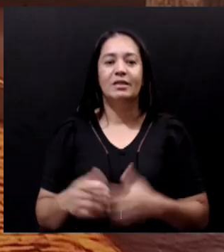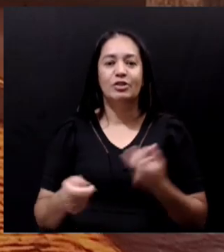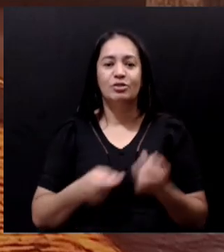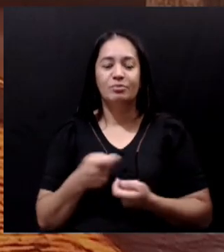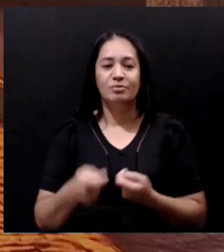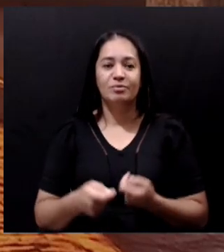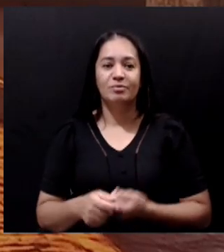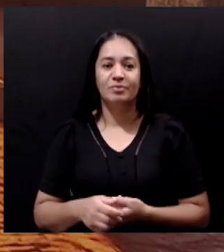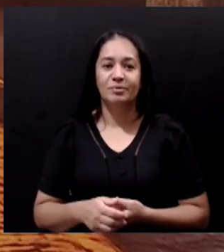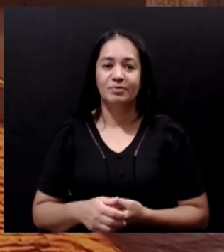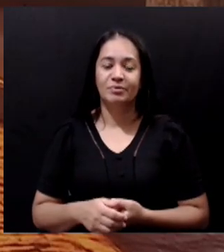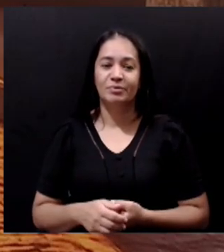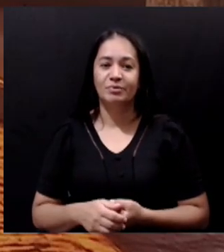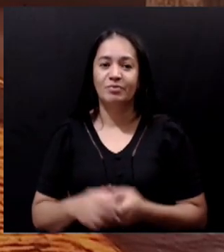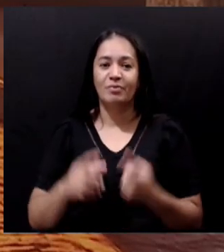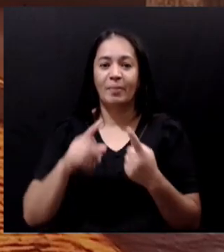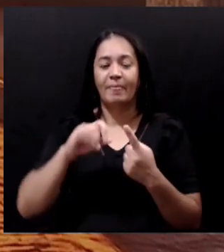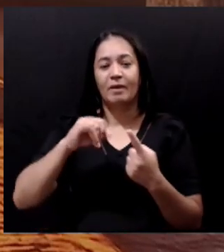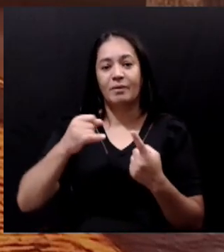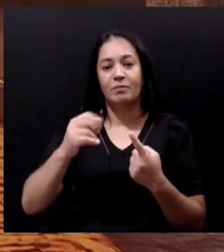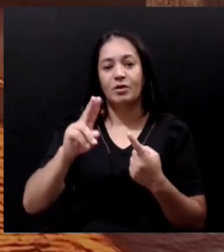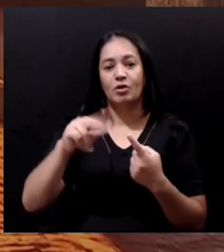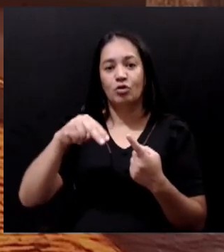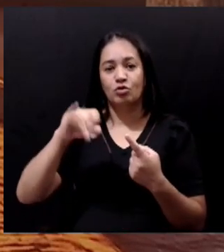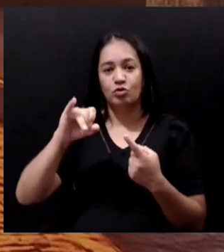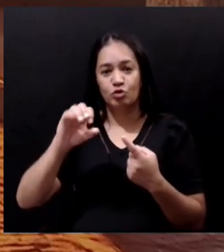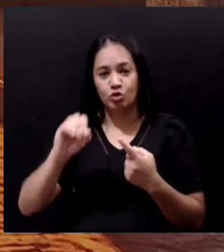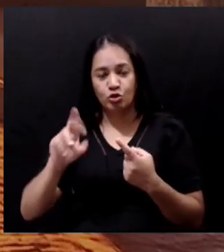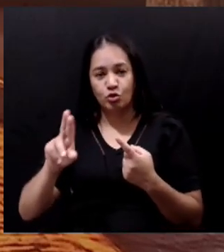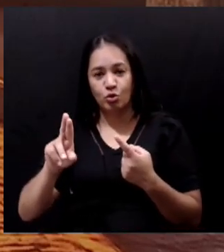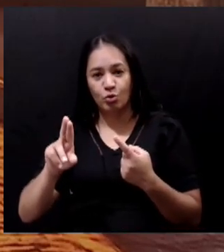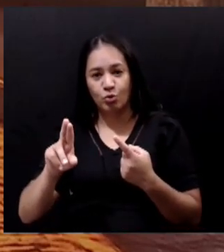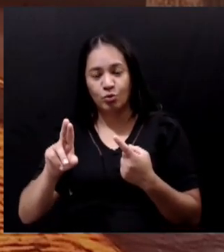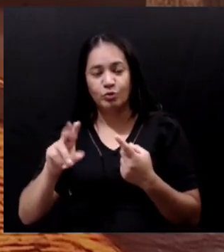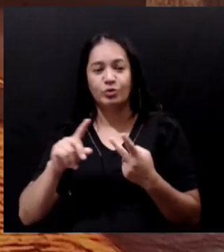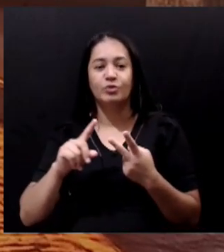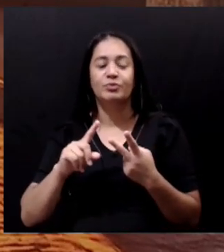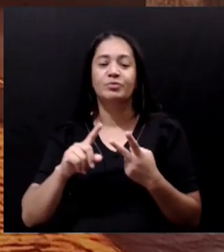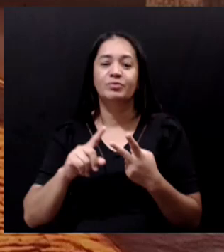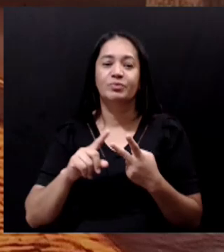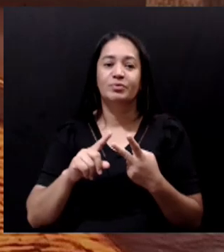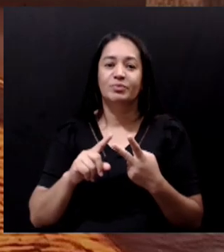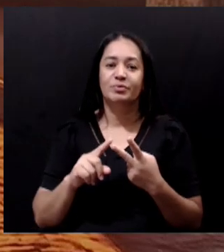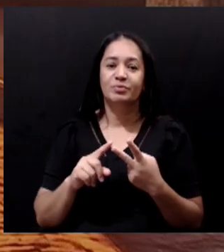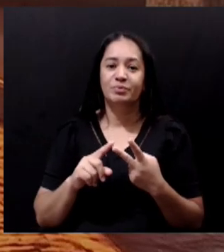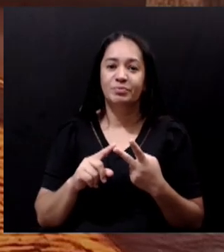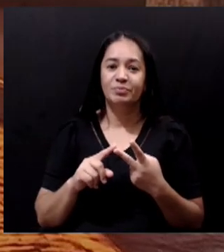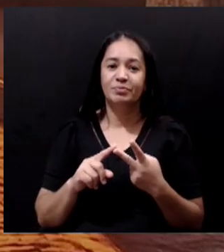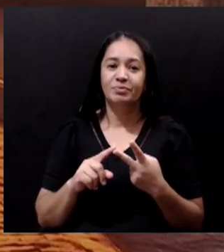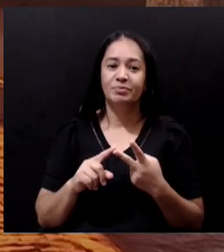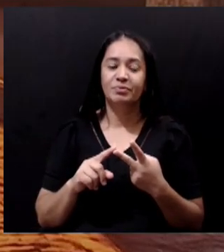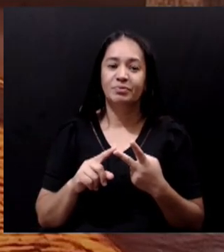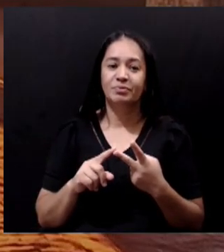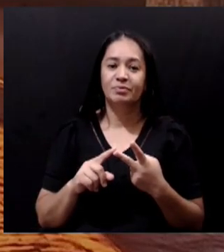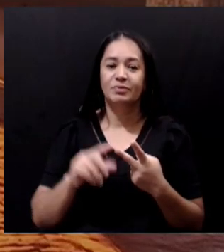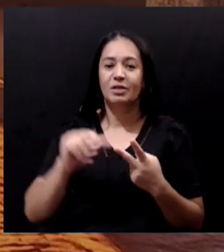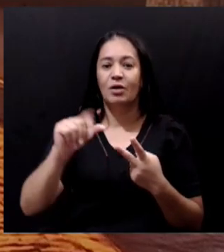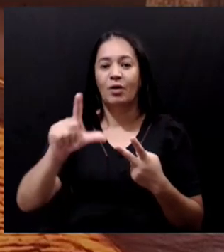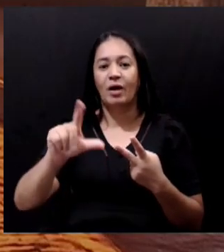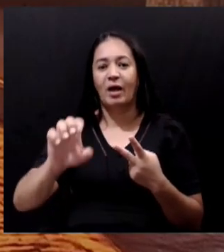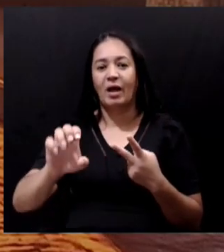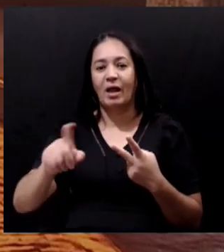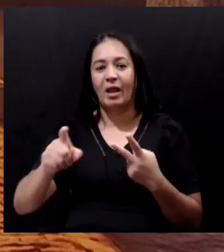o Júnior, que é o mais velho, entrou com 14 anos também, tem mais de 30 anos de bar. O Alex, que é o do meio,